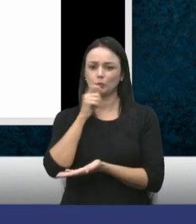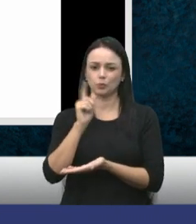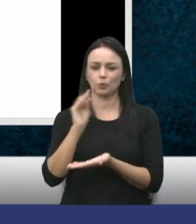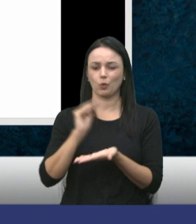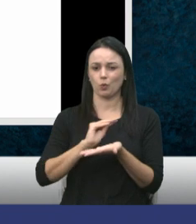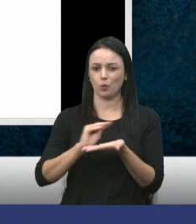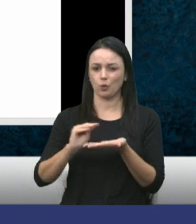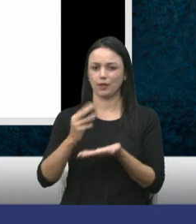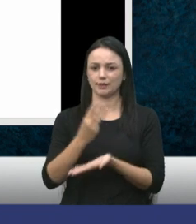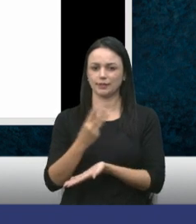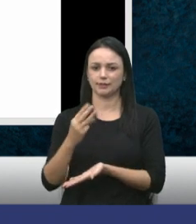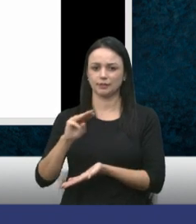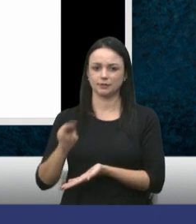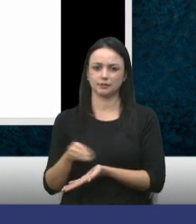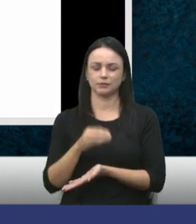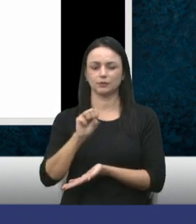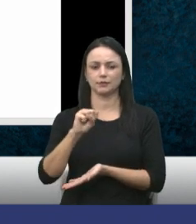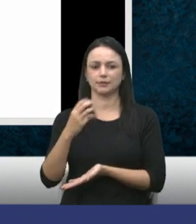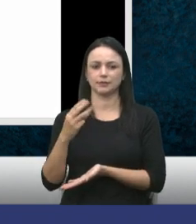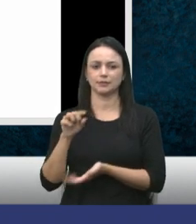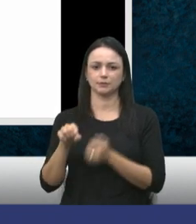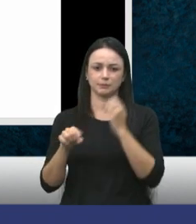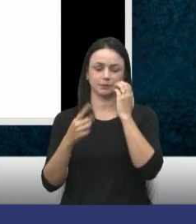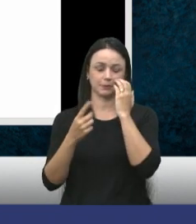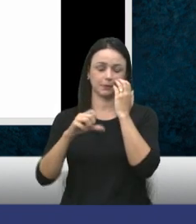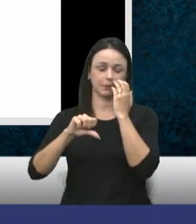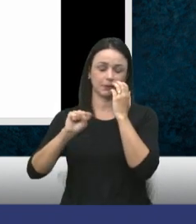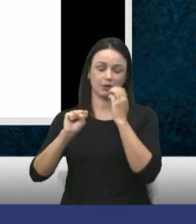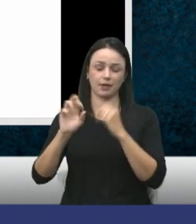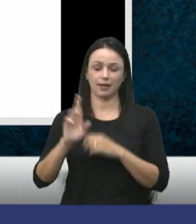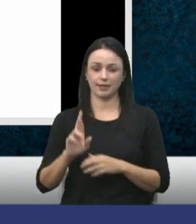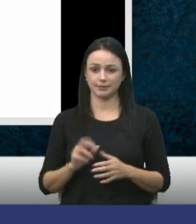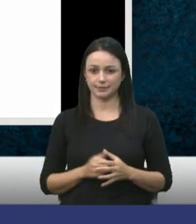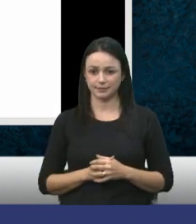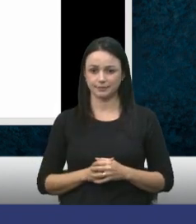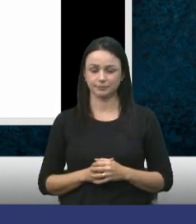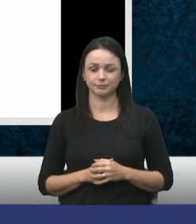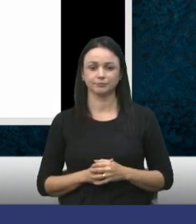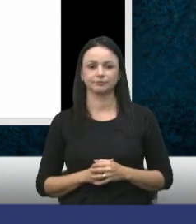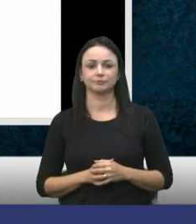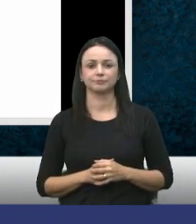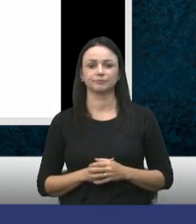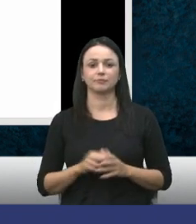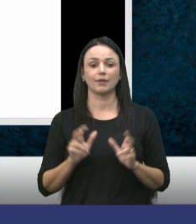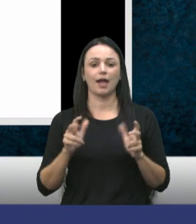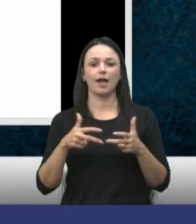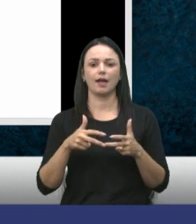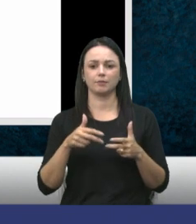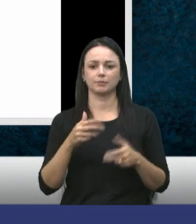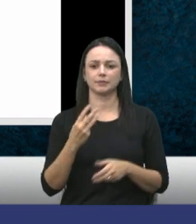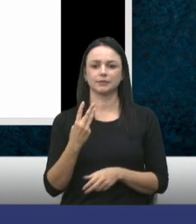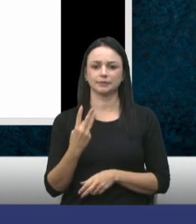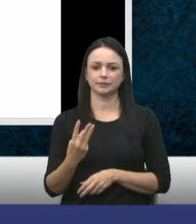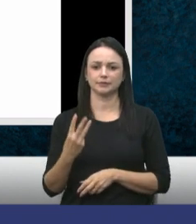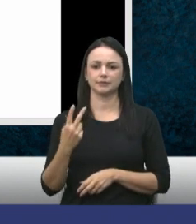é de R$ 33.083.198. Quanto à Câmara Municipal,